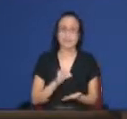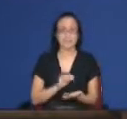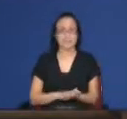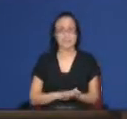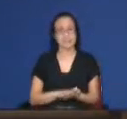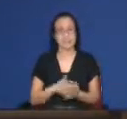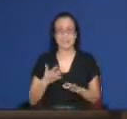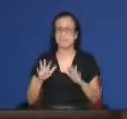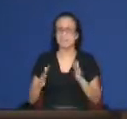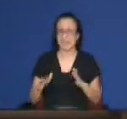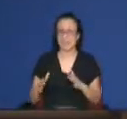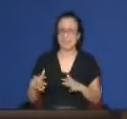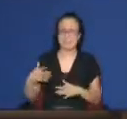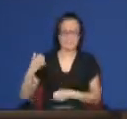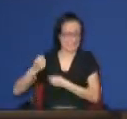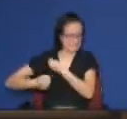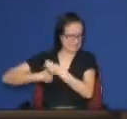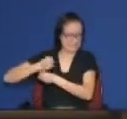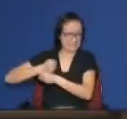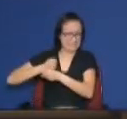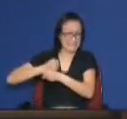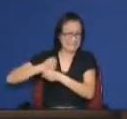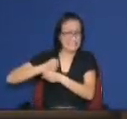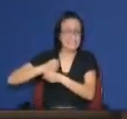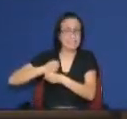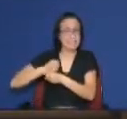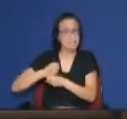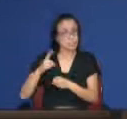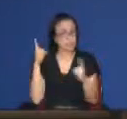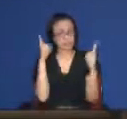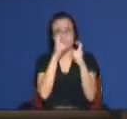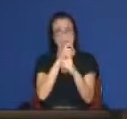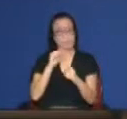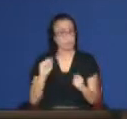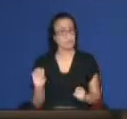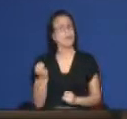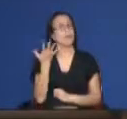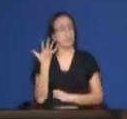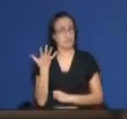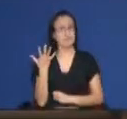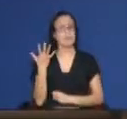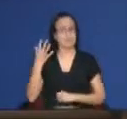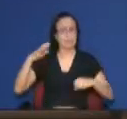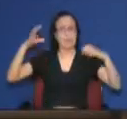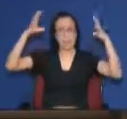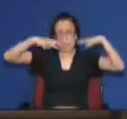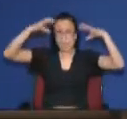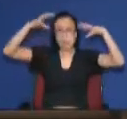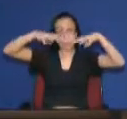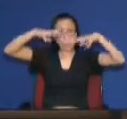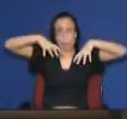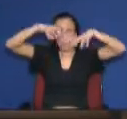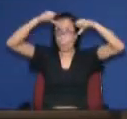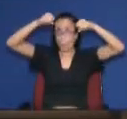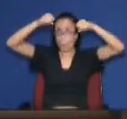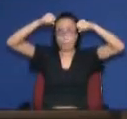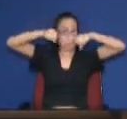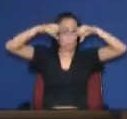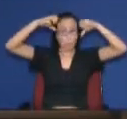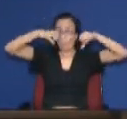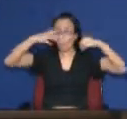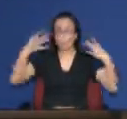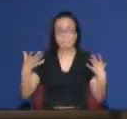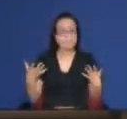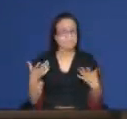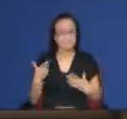em 3.000 anos. Quer dizer, saiu no jornal importante da capital. Né? É um estudo puramente matemático, não tem nada a